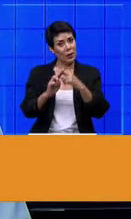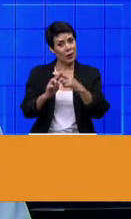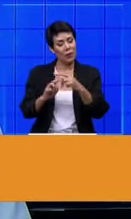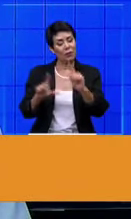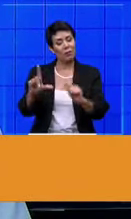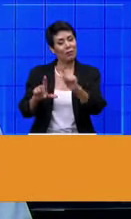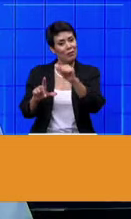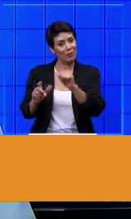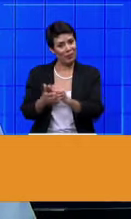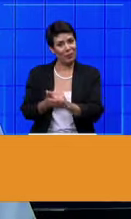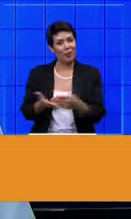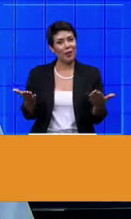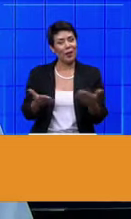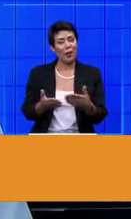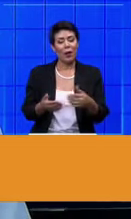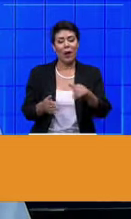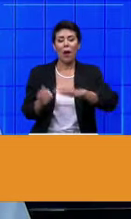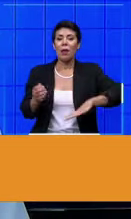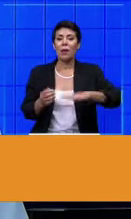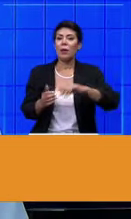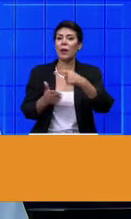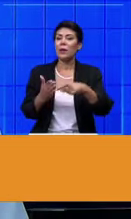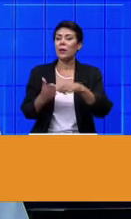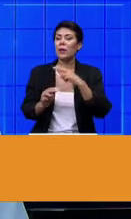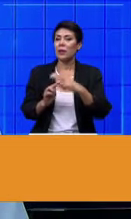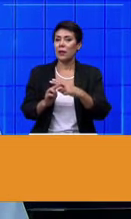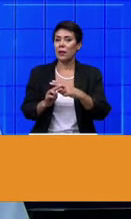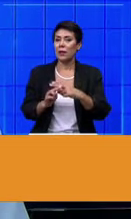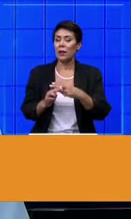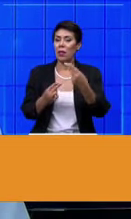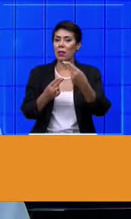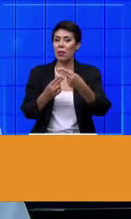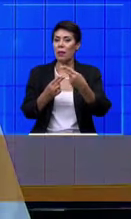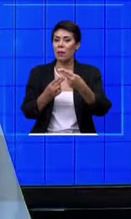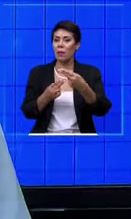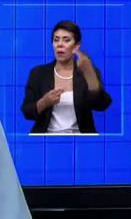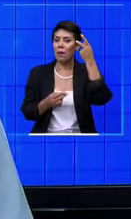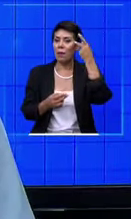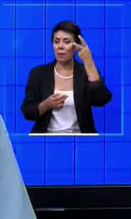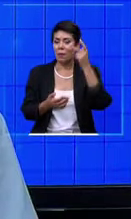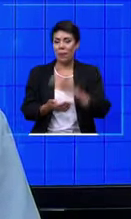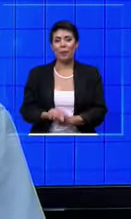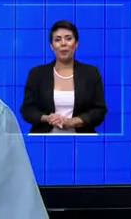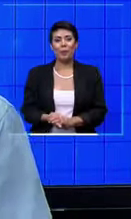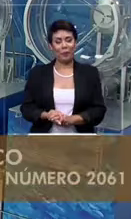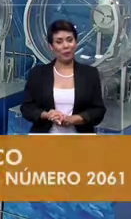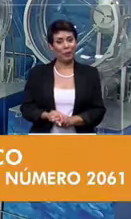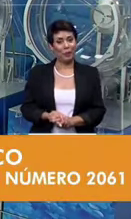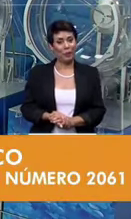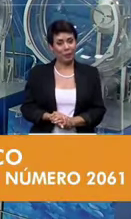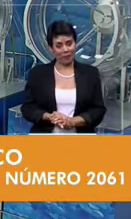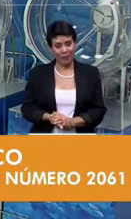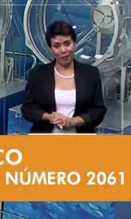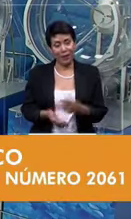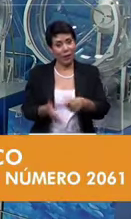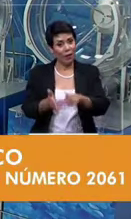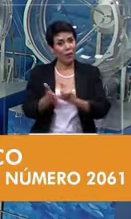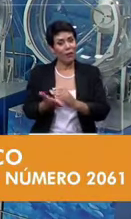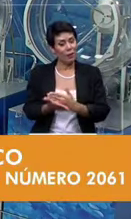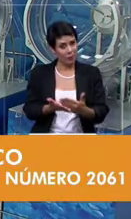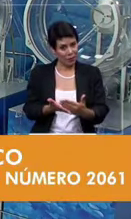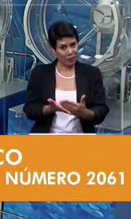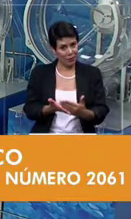e da Rede TV, direto aqui do Espaço Loterias Caixa, no Terminal Rodoviário Tietê, em São Paulo. Antes